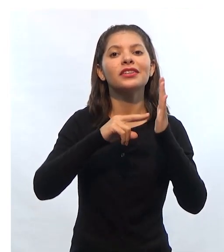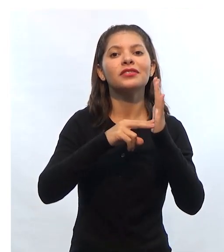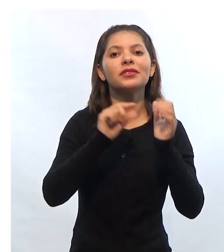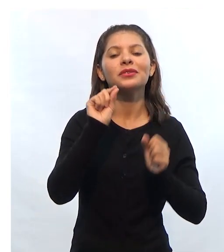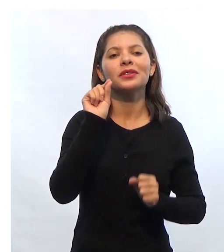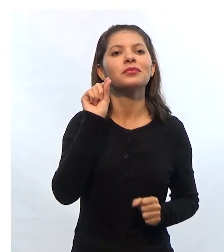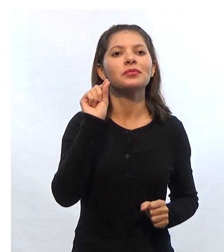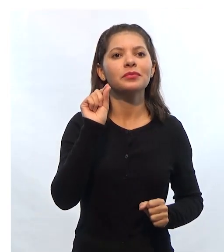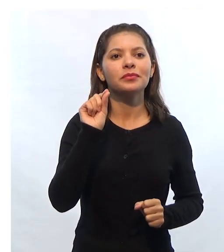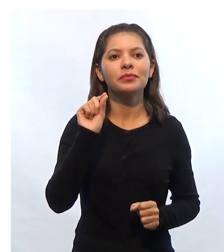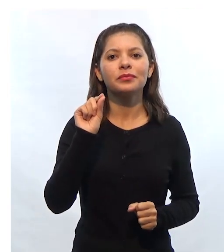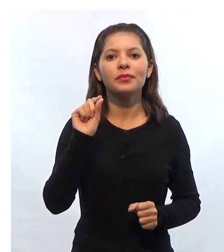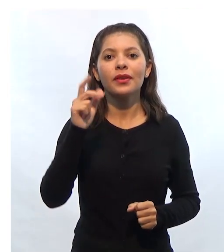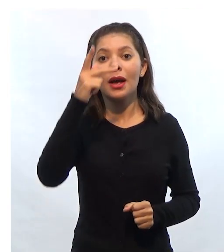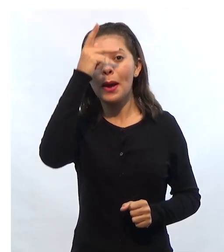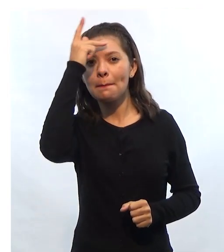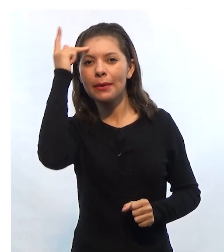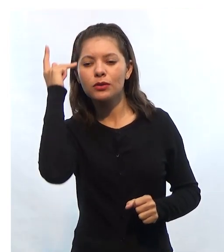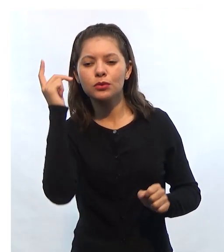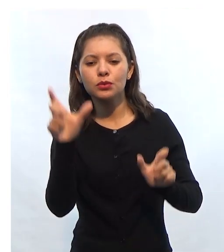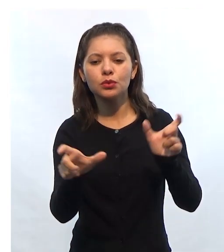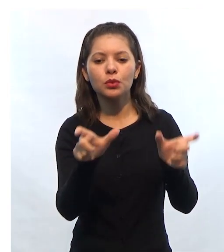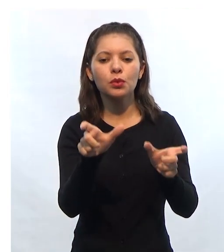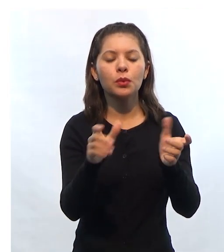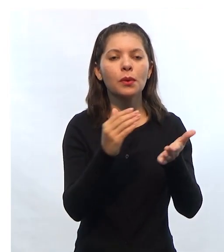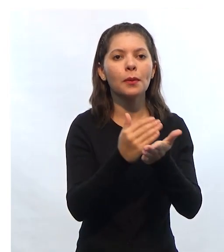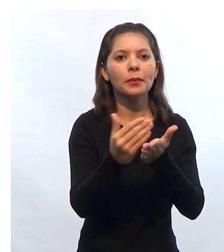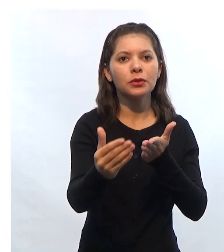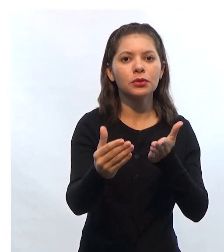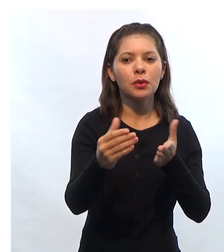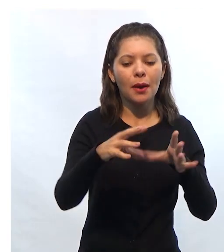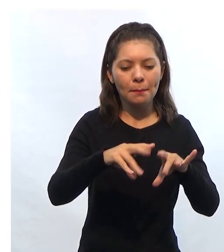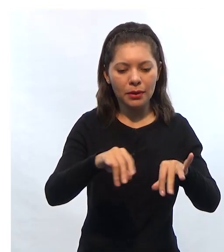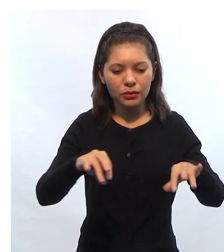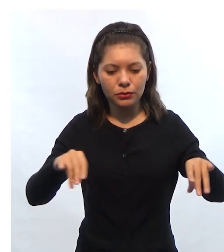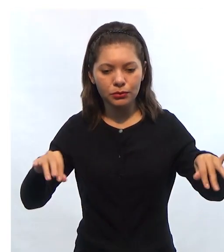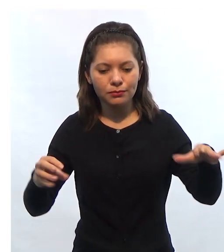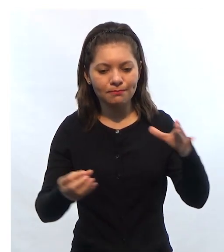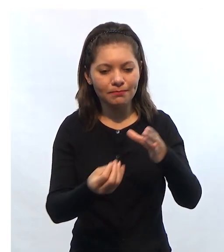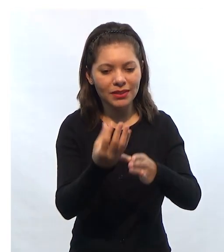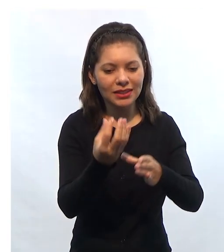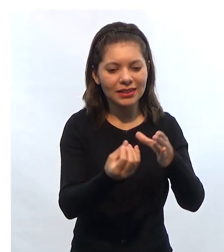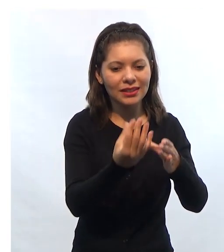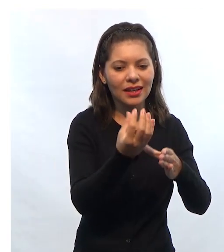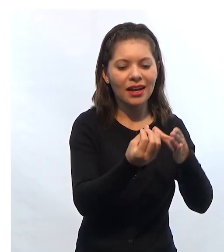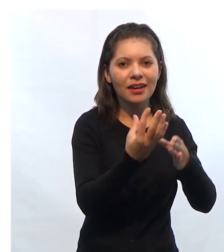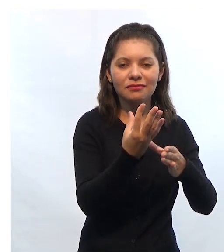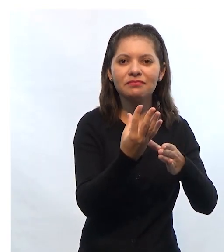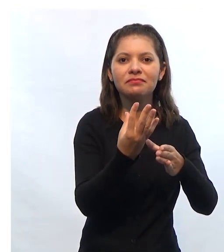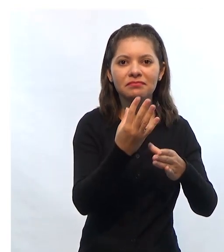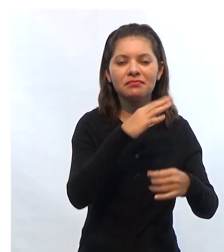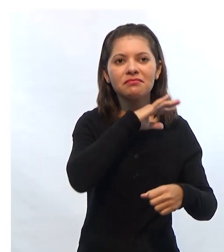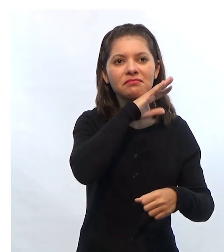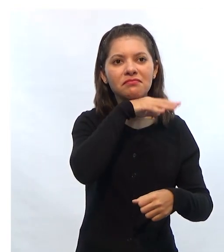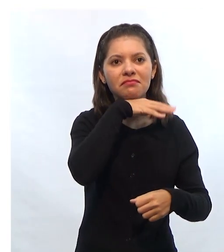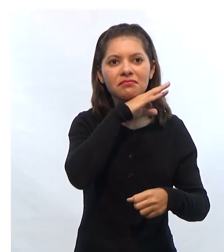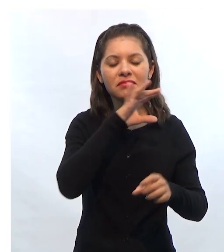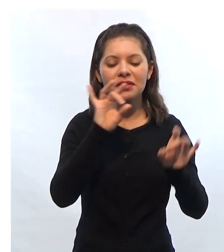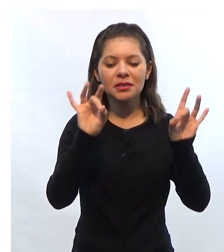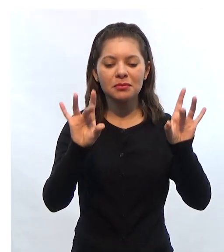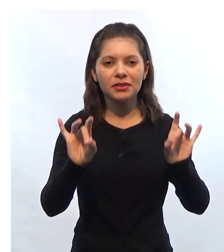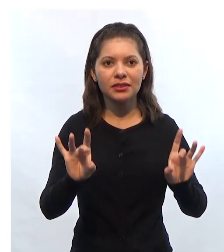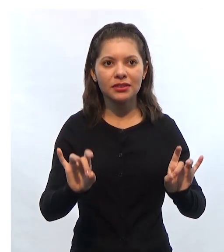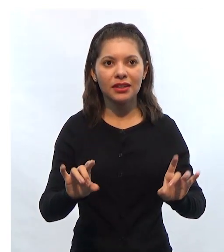significa que as pessoas começaram a plantar coisas assim mais